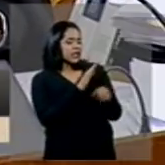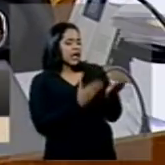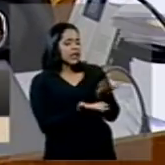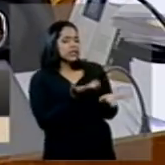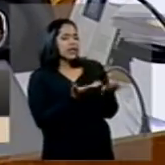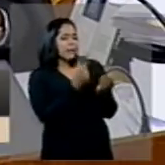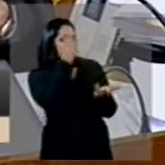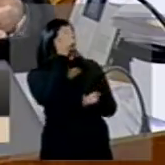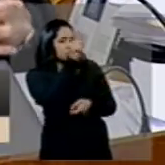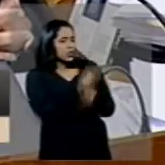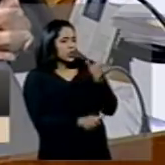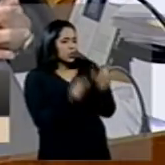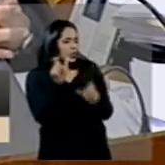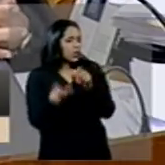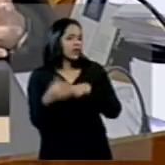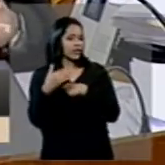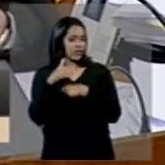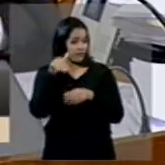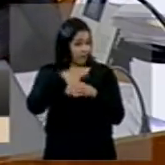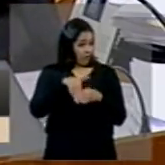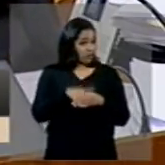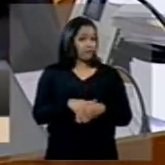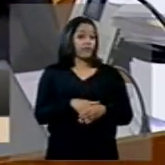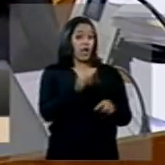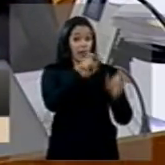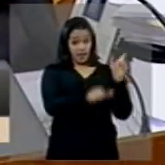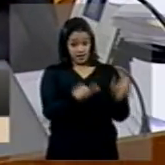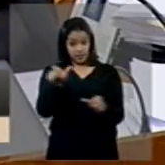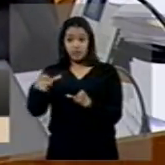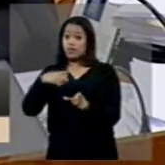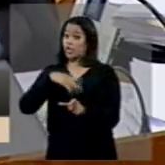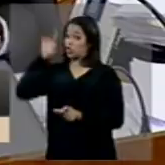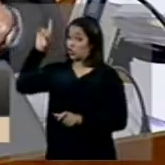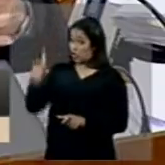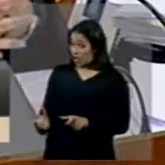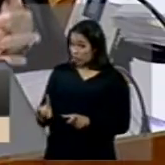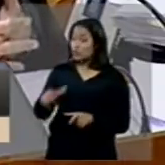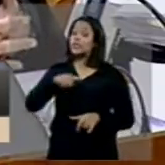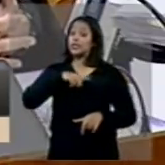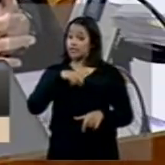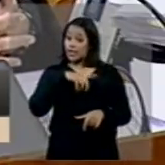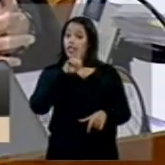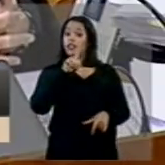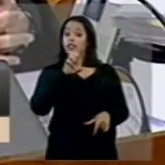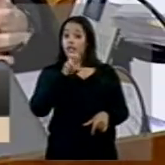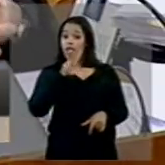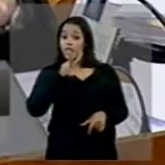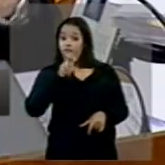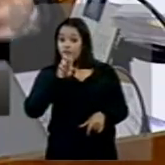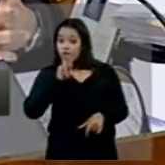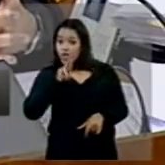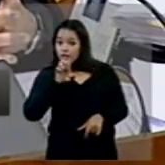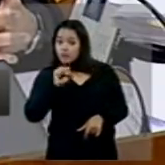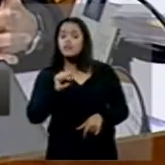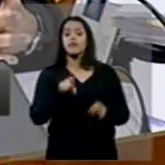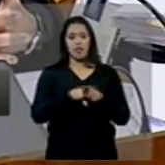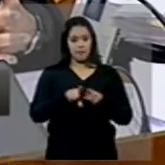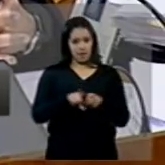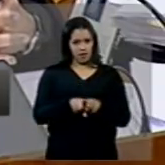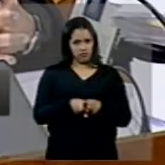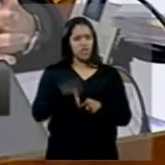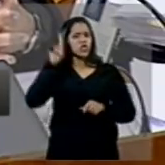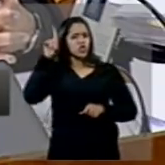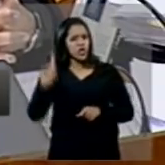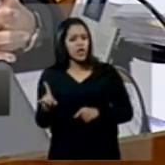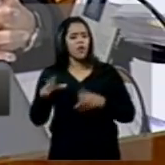os eleitores têm direitos e deveres. Têm direitos, o direito à ampla